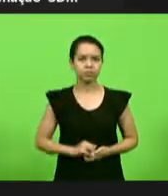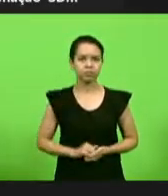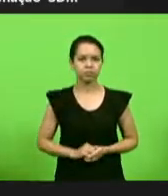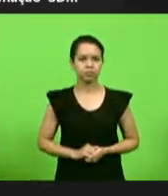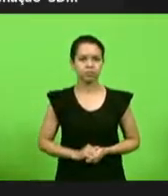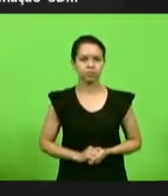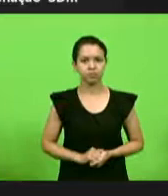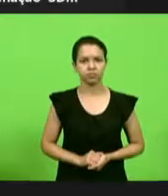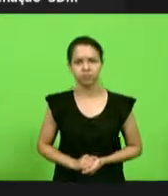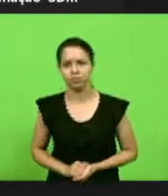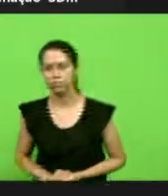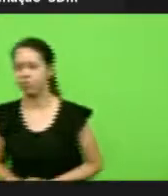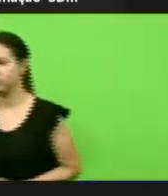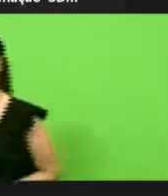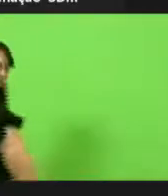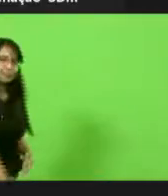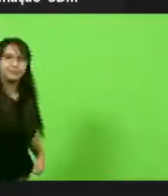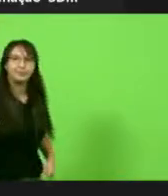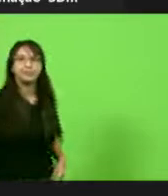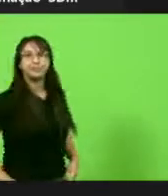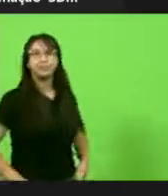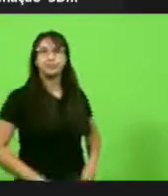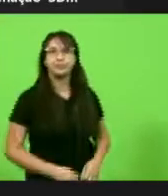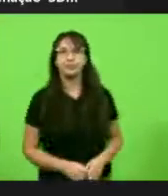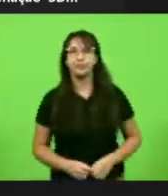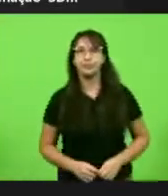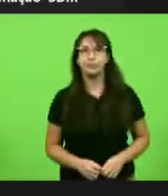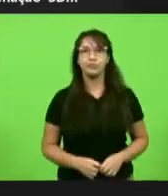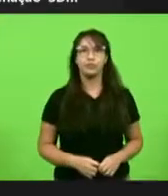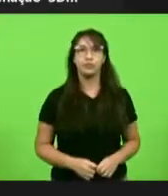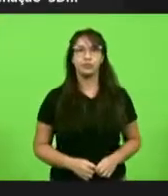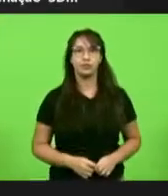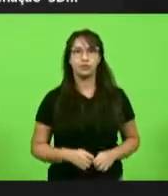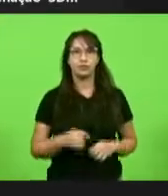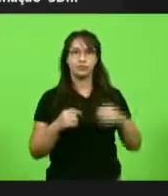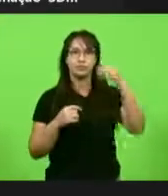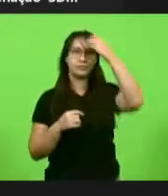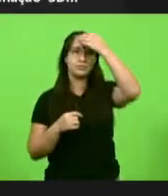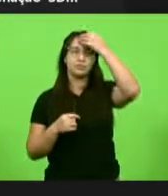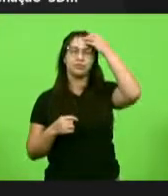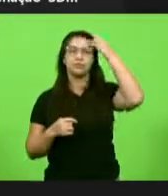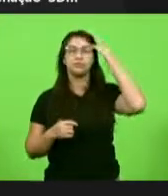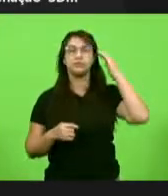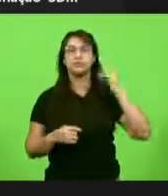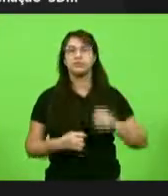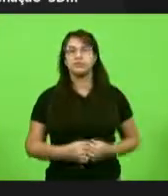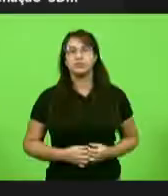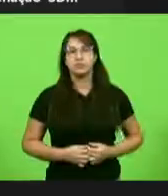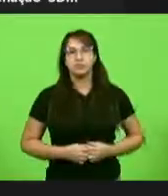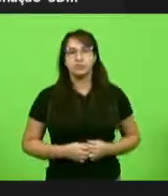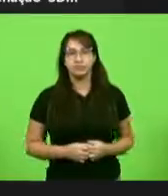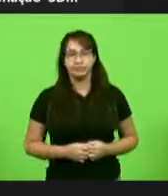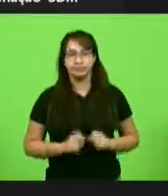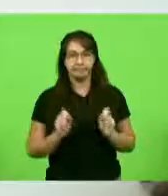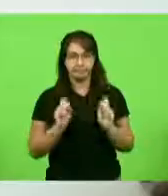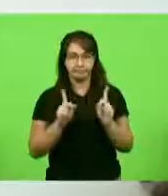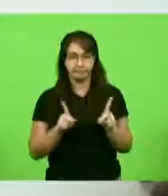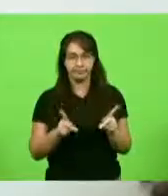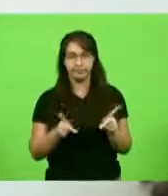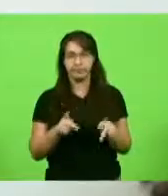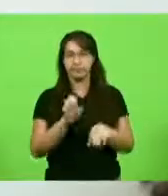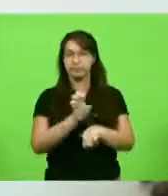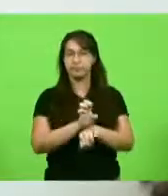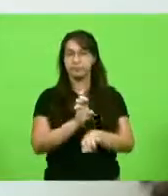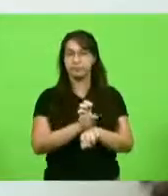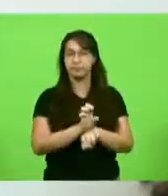Bravo. Deputada Luciane, agora sim, nós não estávamos te ouvindo, deputada. Ok, o Estado falta